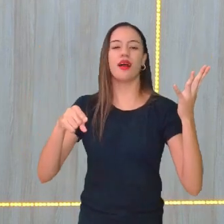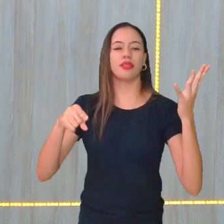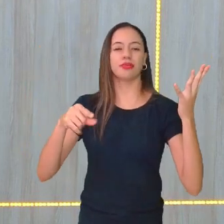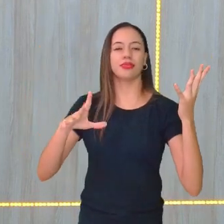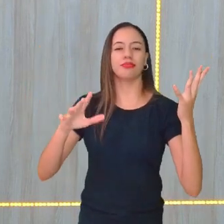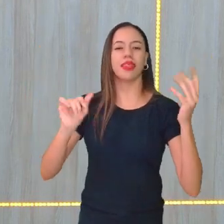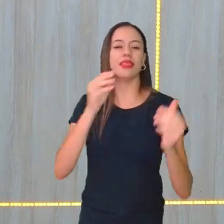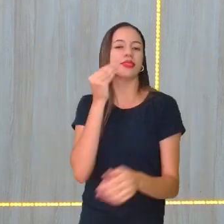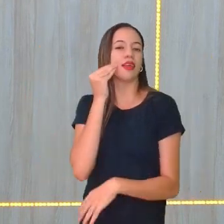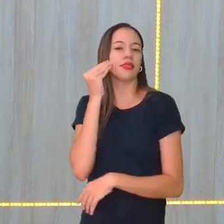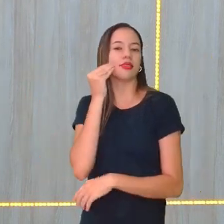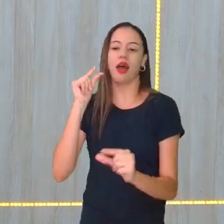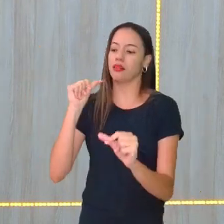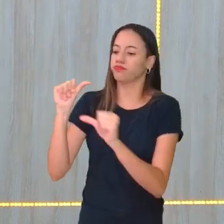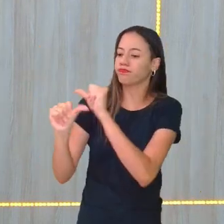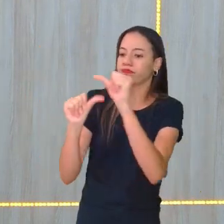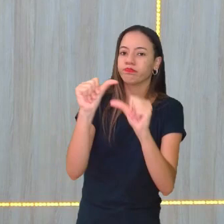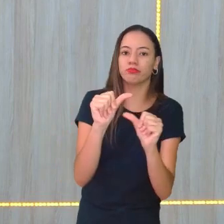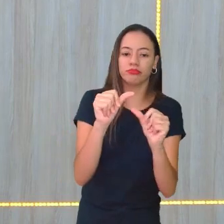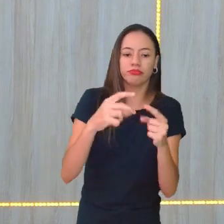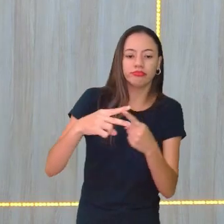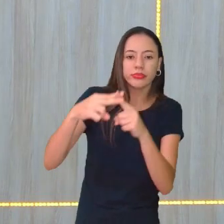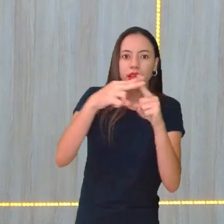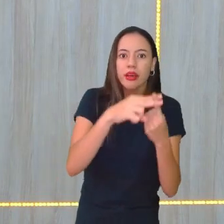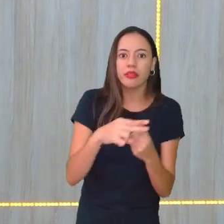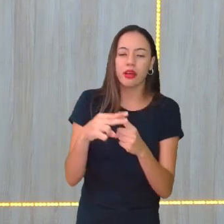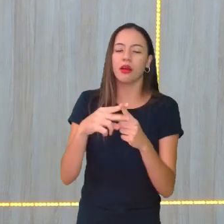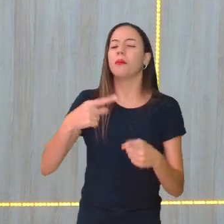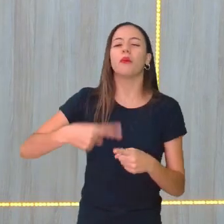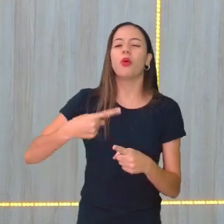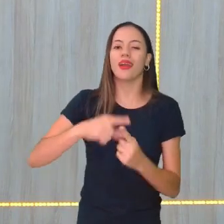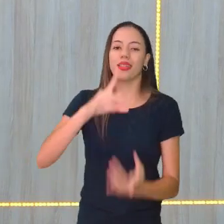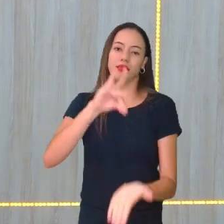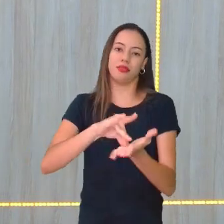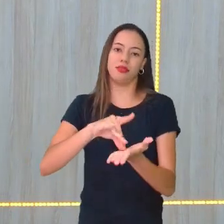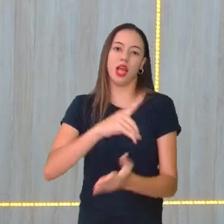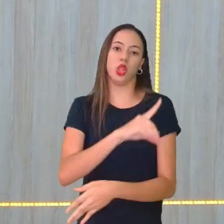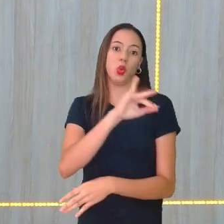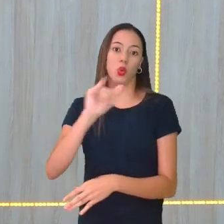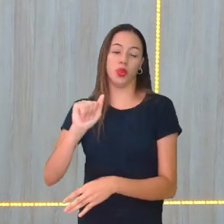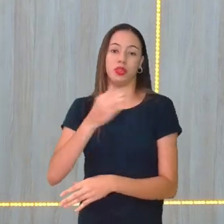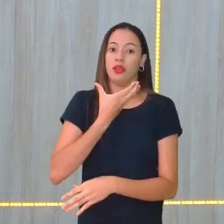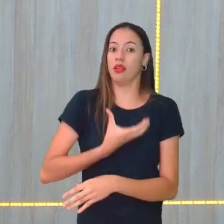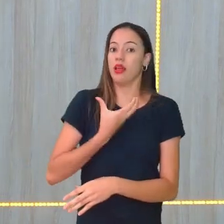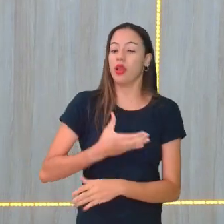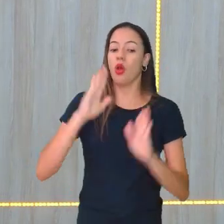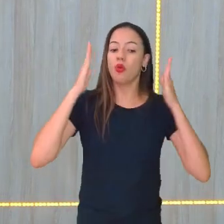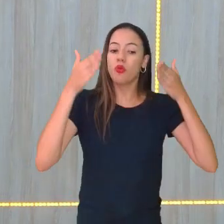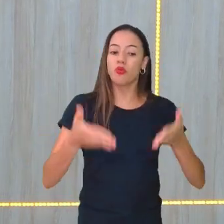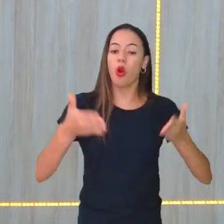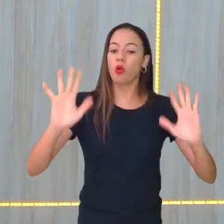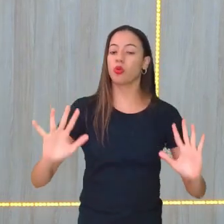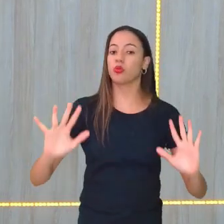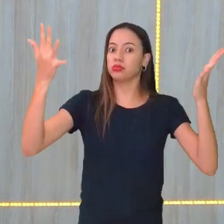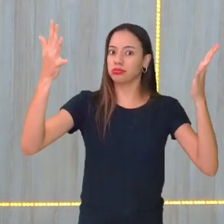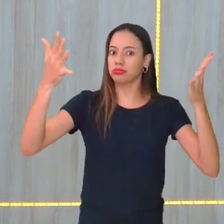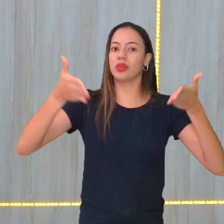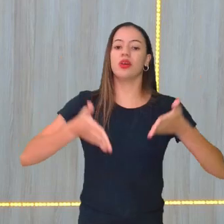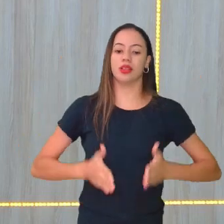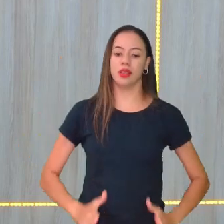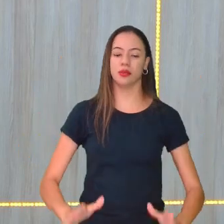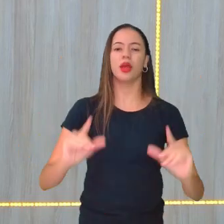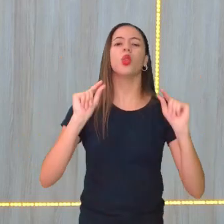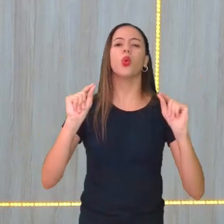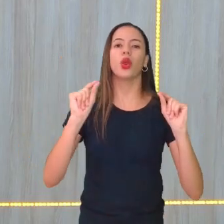Por quê? Porque originalmente a data, né, do Natal ela era destinada a celebrar o nascimento anual do